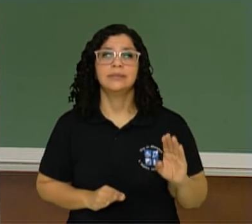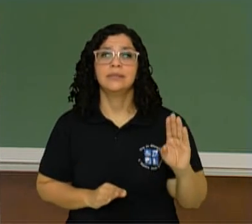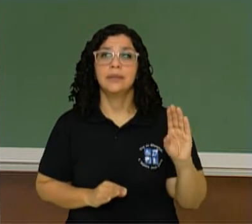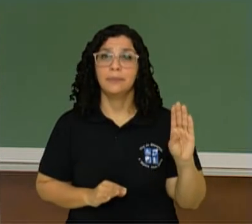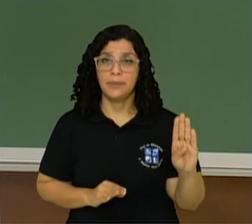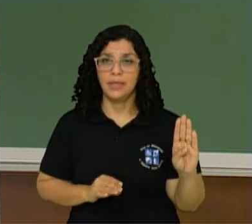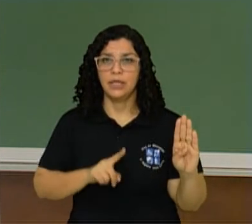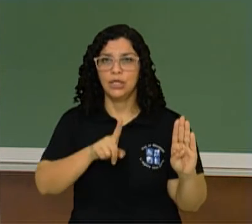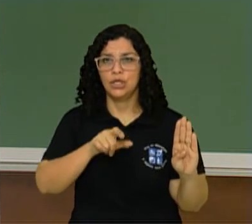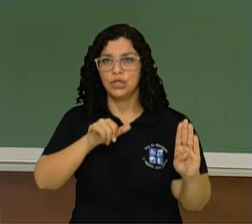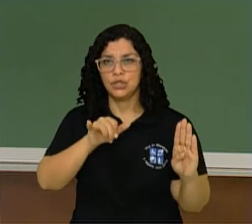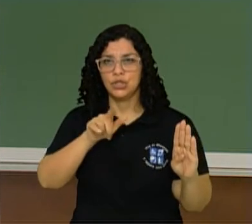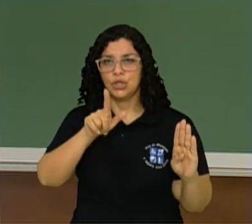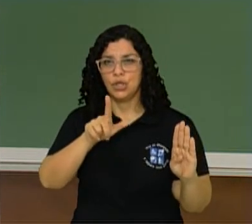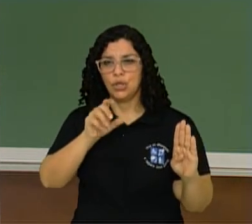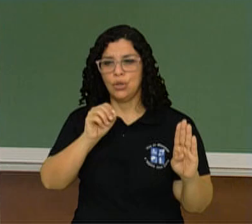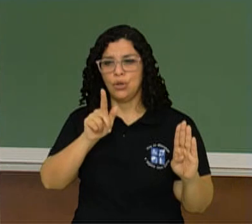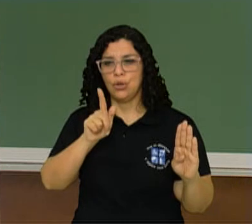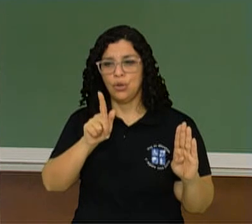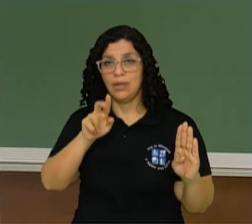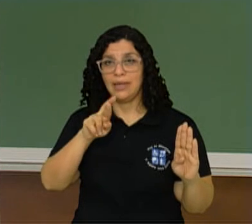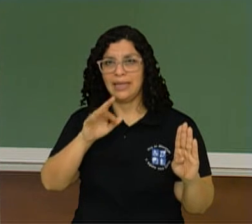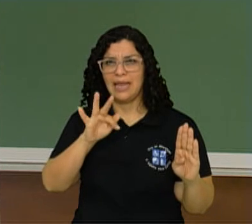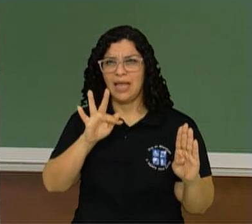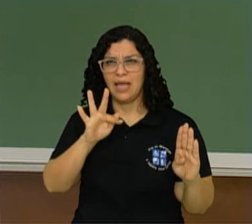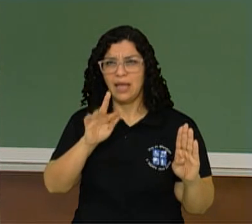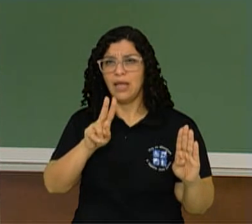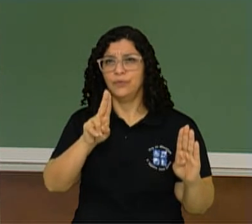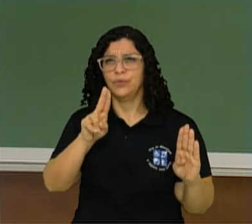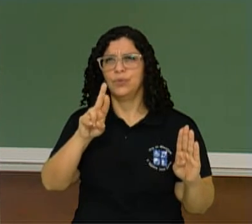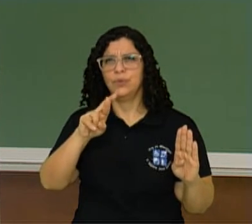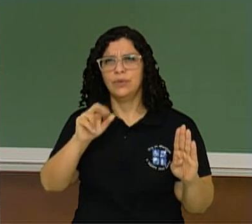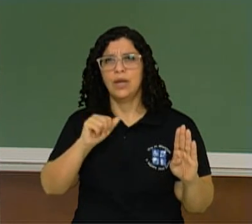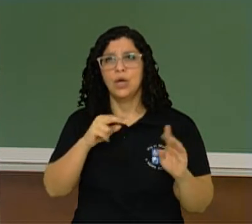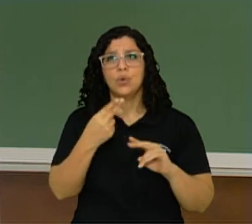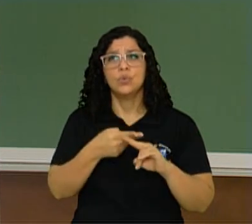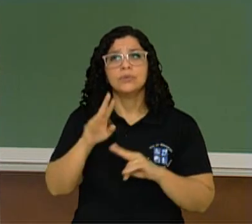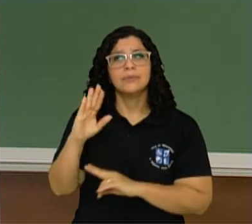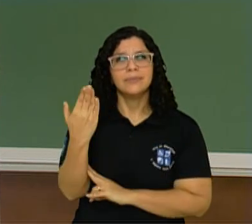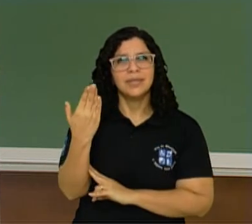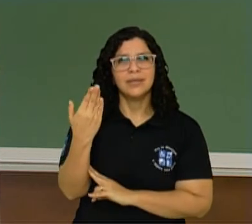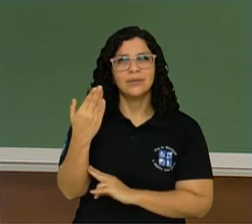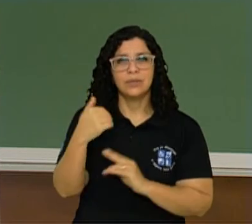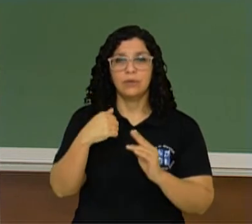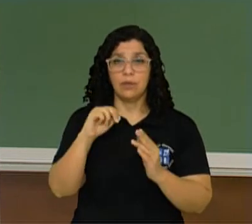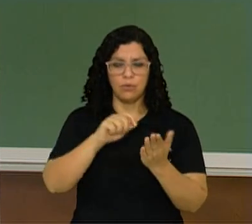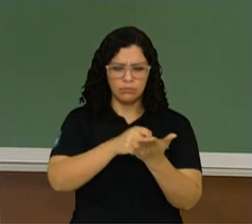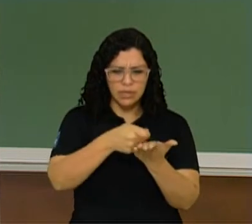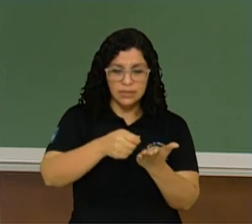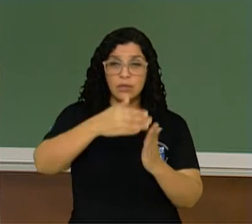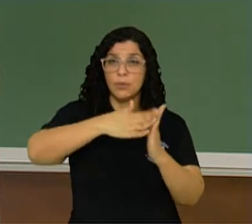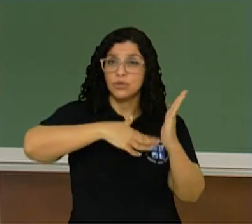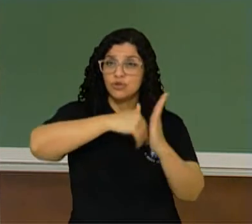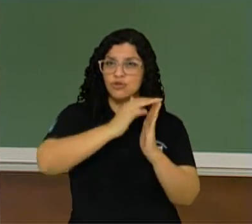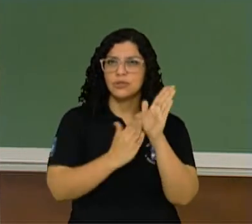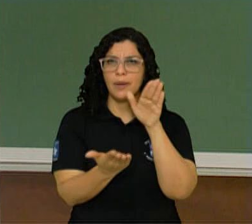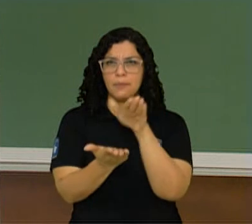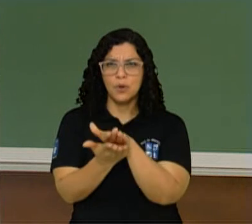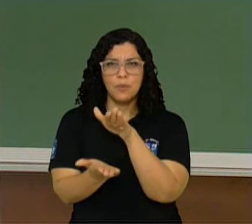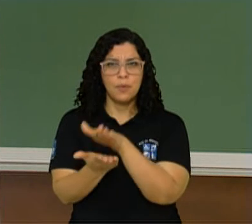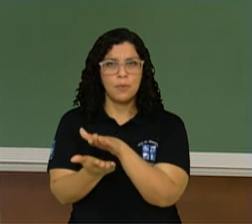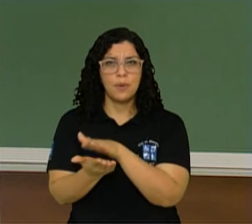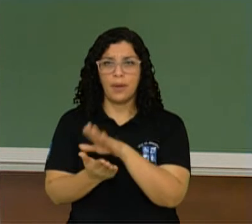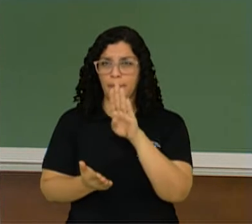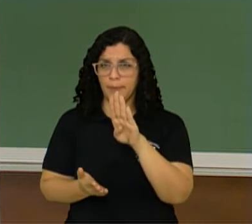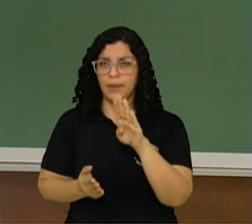Xilogravura. A xilogravura utiliza matrizes de madeira, né? E a tinta sobre a madeira. Então, não é